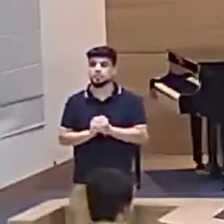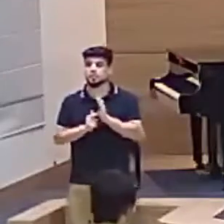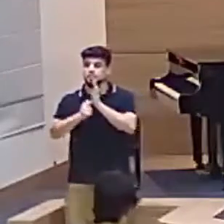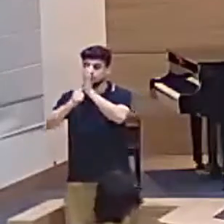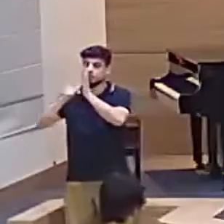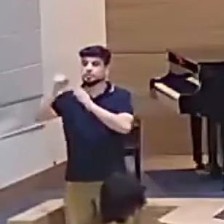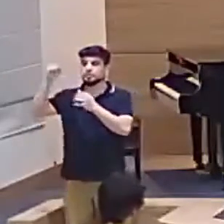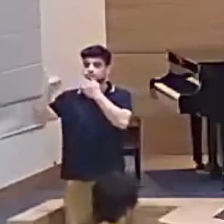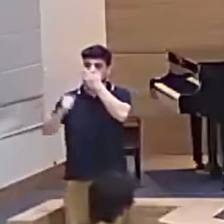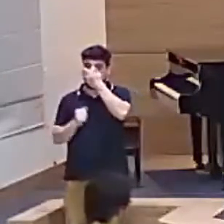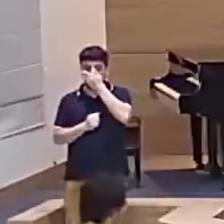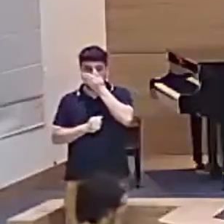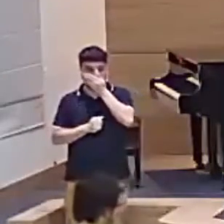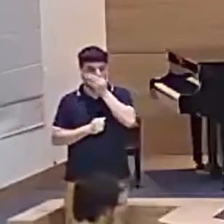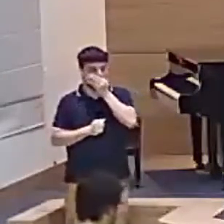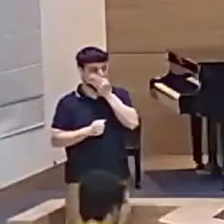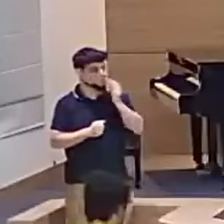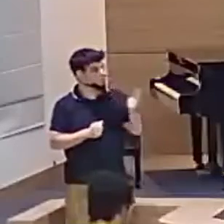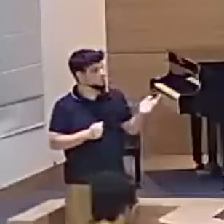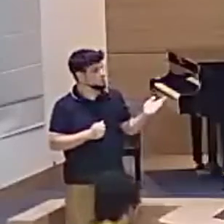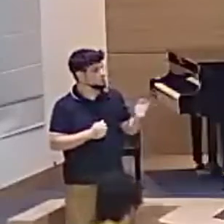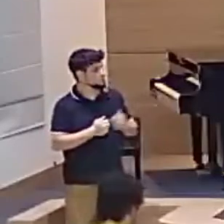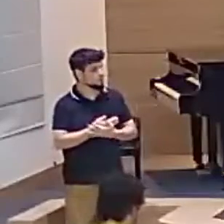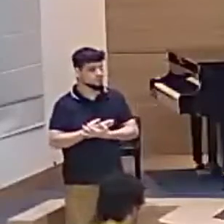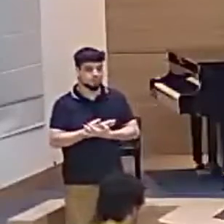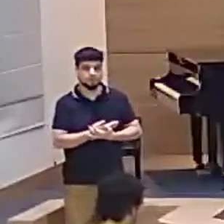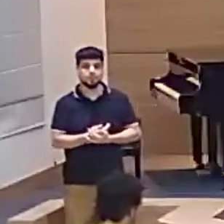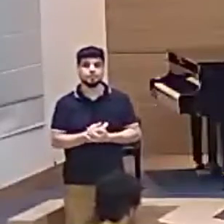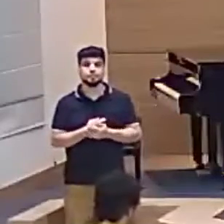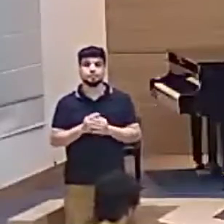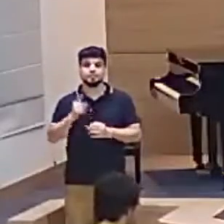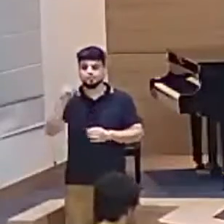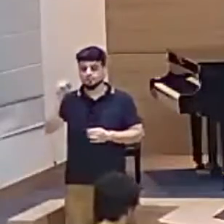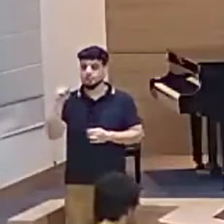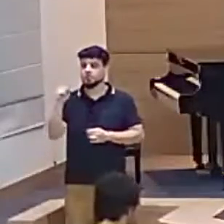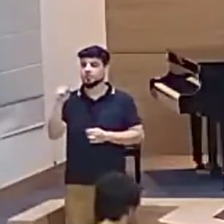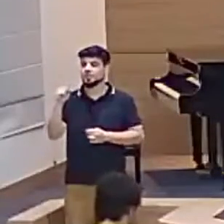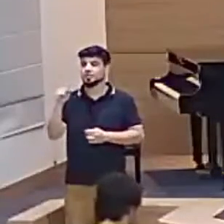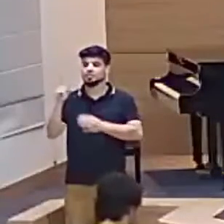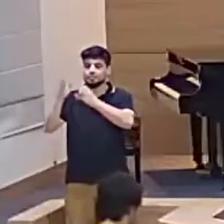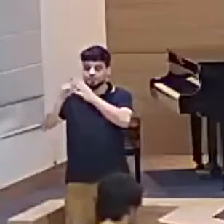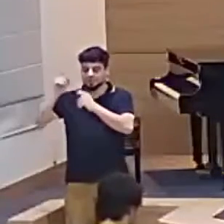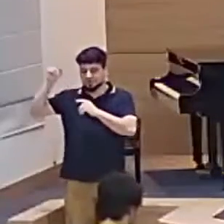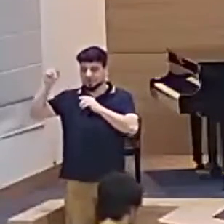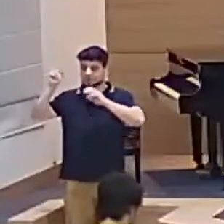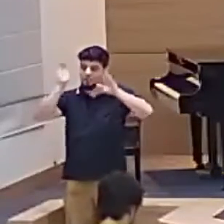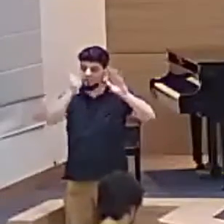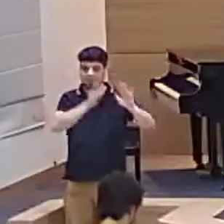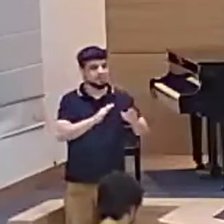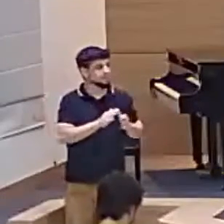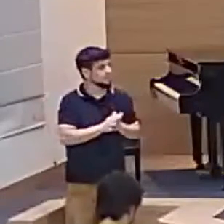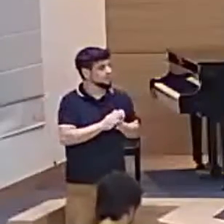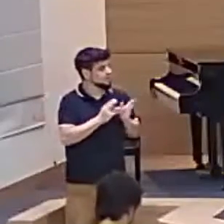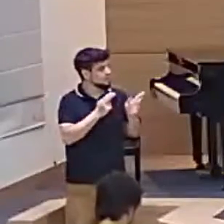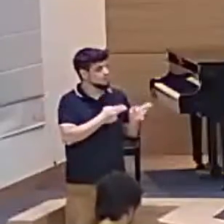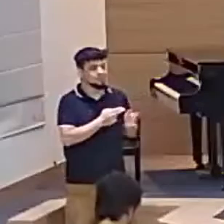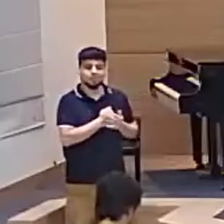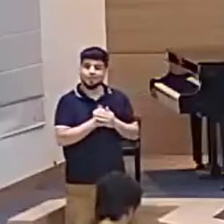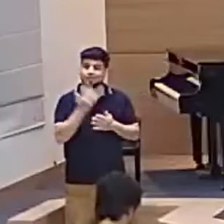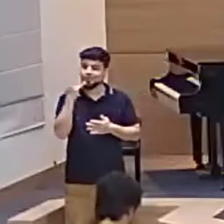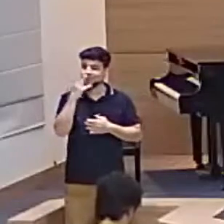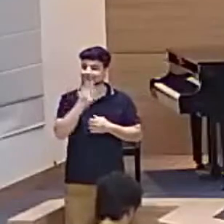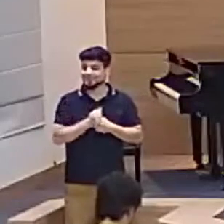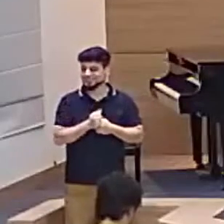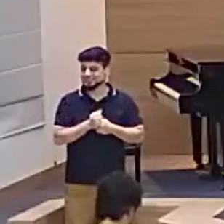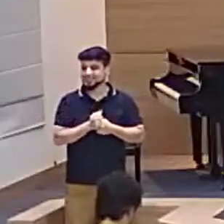o pequeno João Miguel na presença de Jesus pedindo a bênção a direção e tá dormindo assim de uma maneira tão plácida aqui